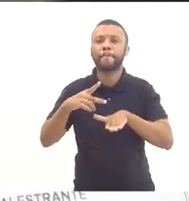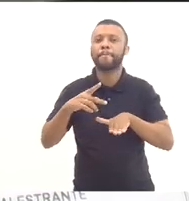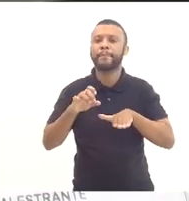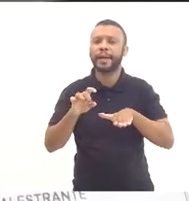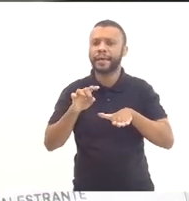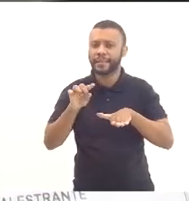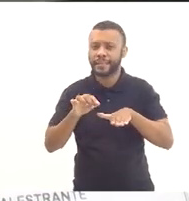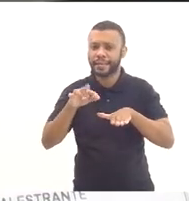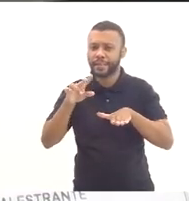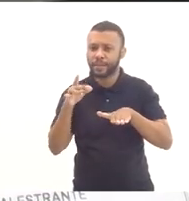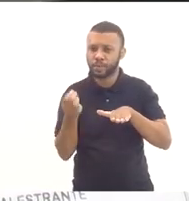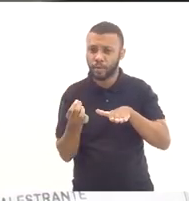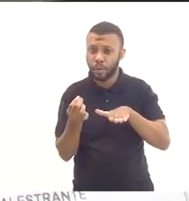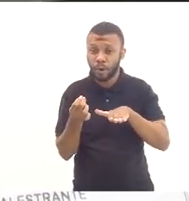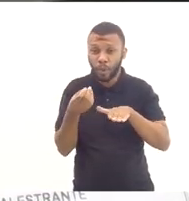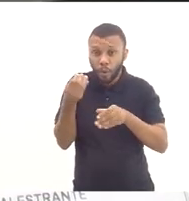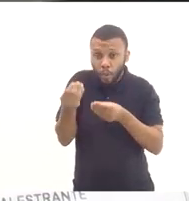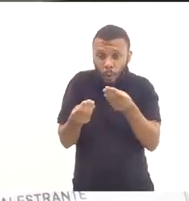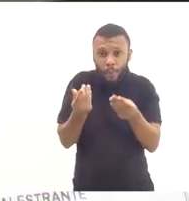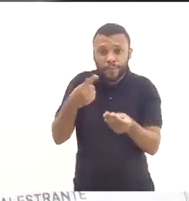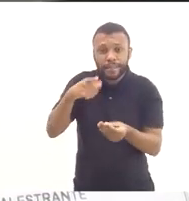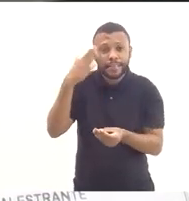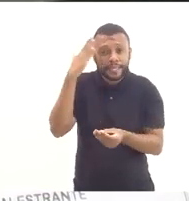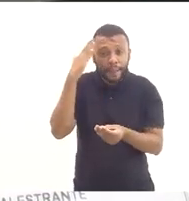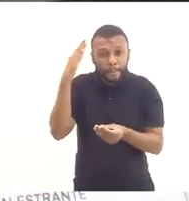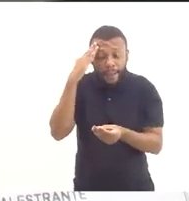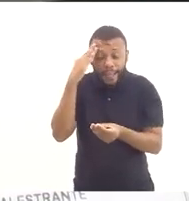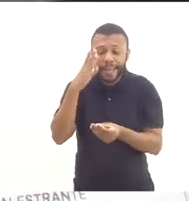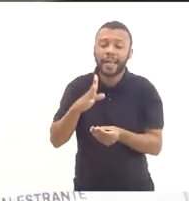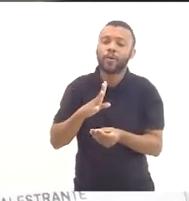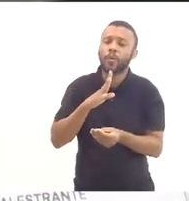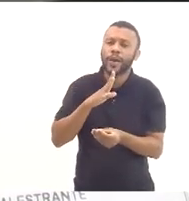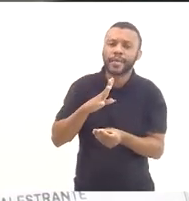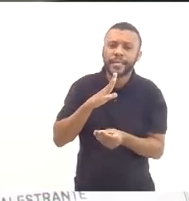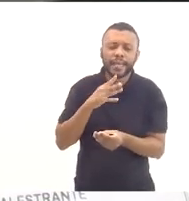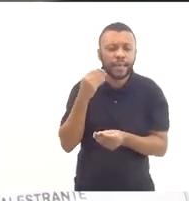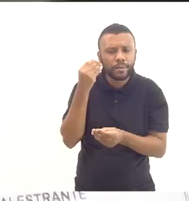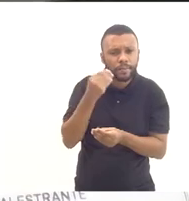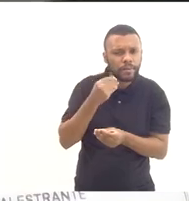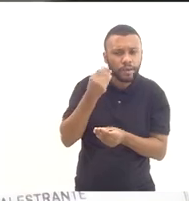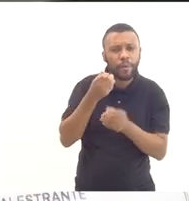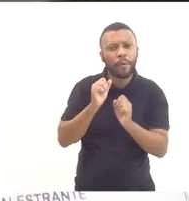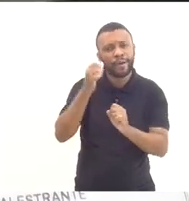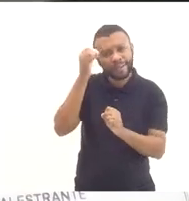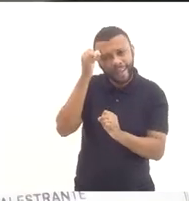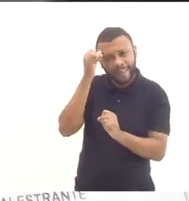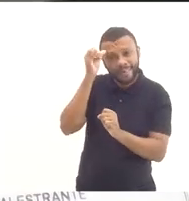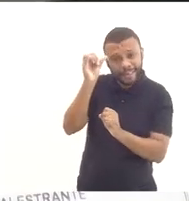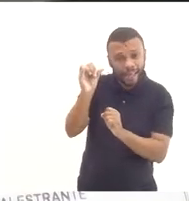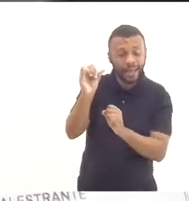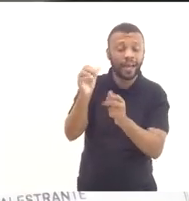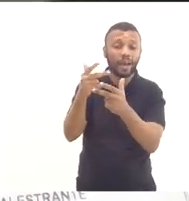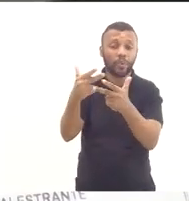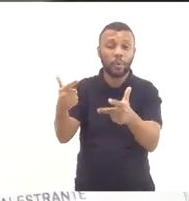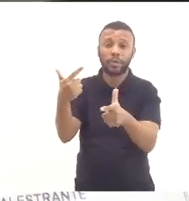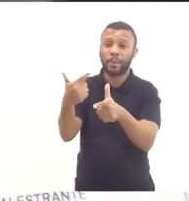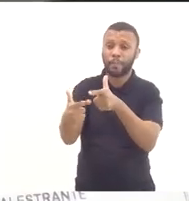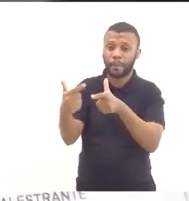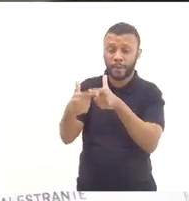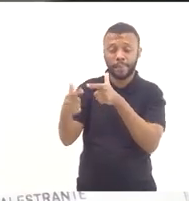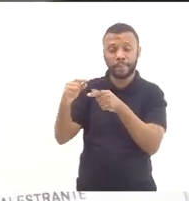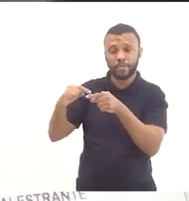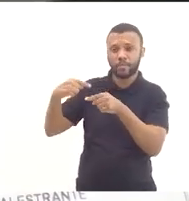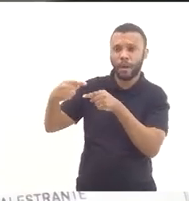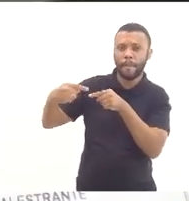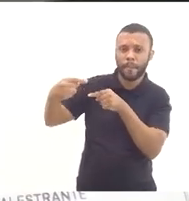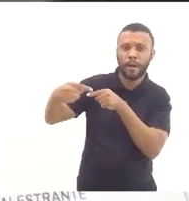saber algumas coisas podem evitar sequelas graves sequelas de ave e fazer uma série de coisas que vão se apresentar depois